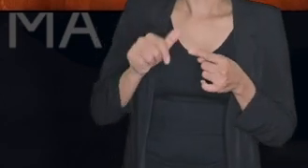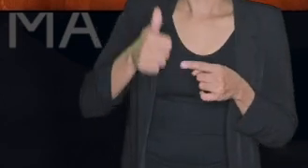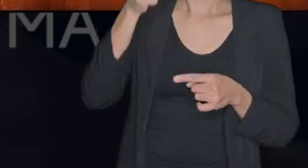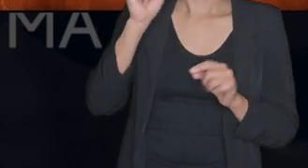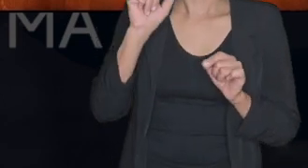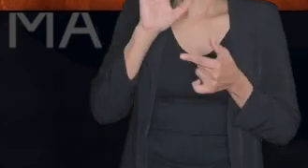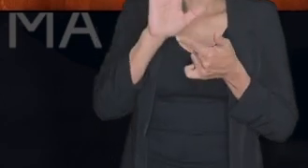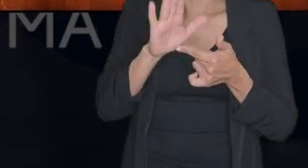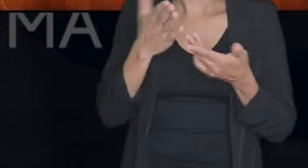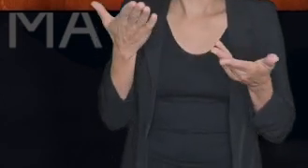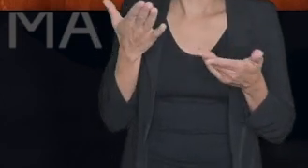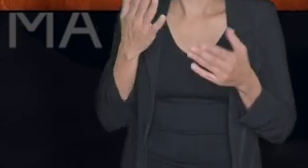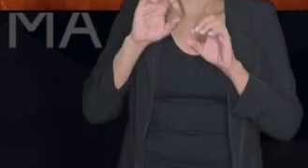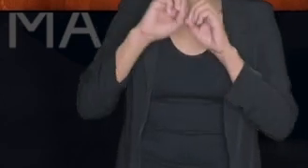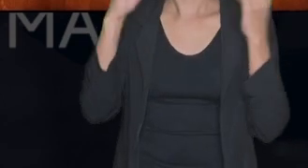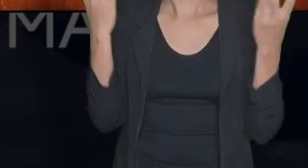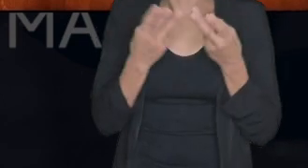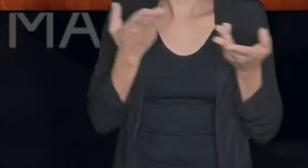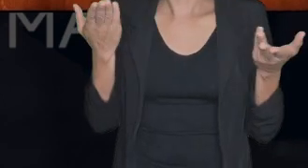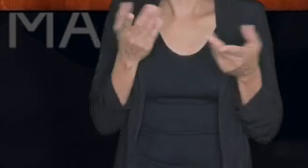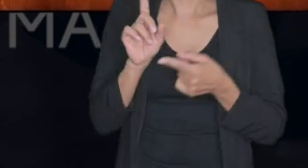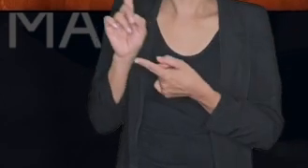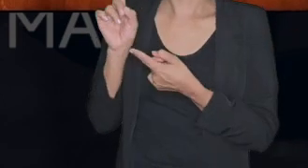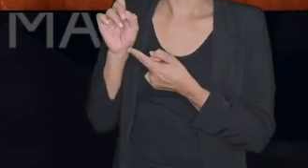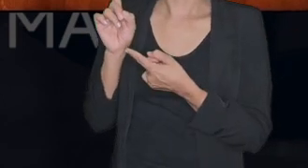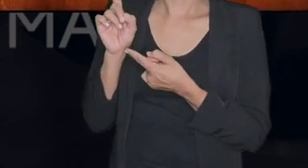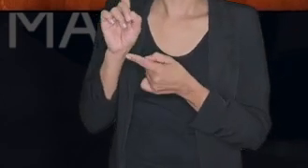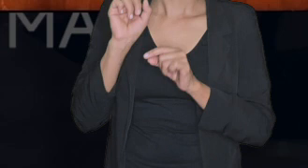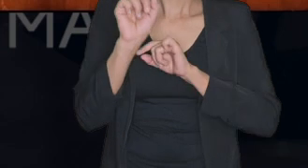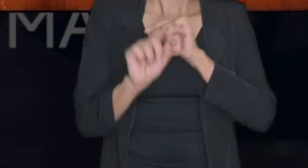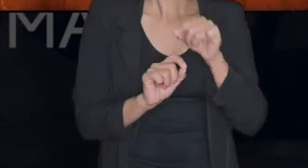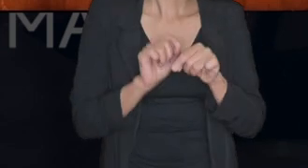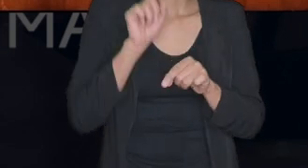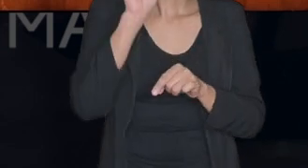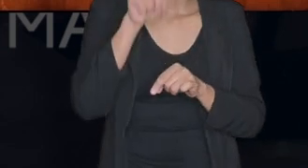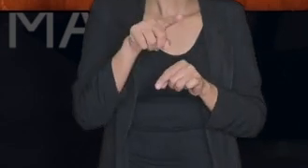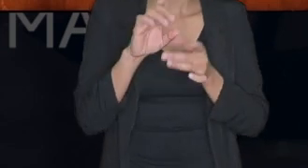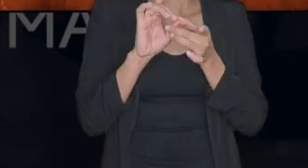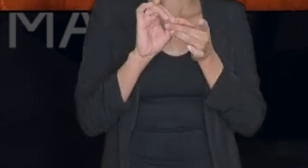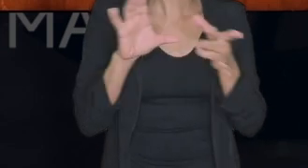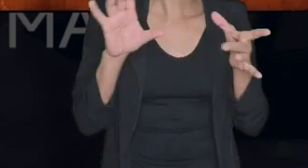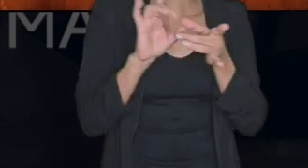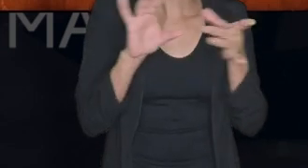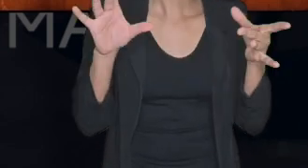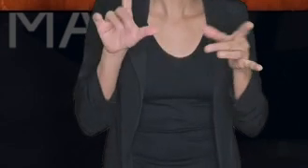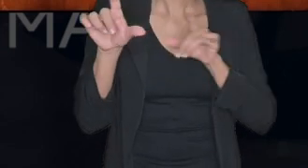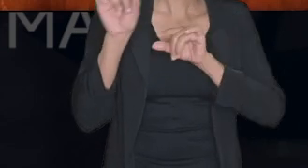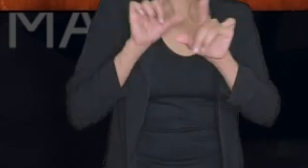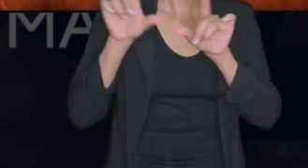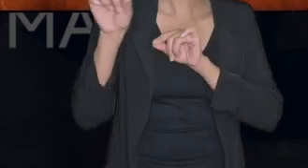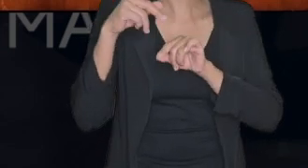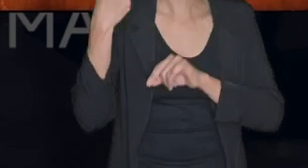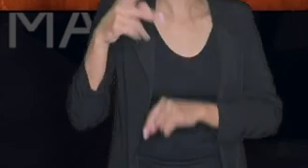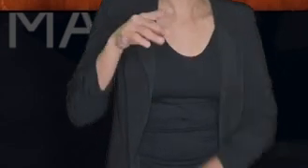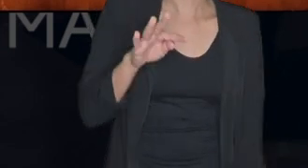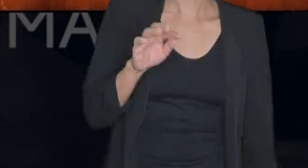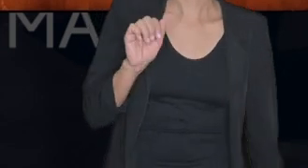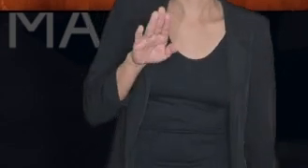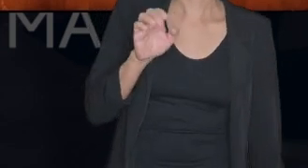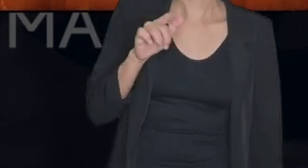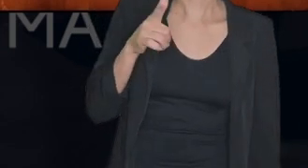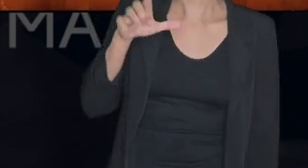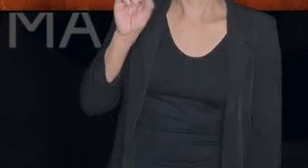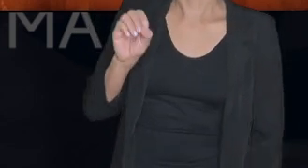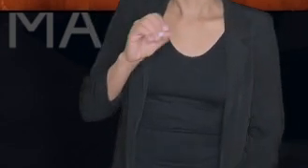slides, é essa questão de liberdade de escolha do tabelião. O CPC diz uma coisa,